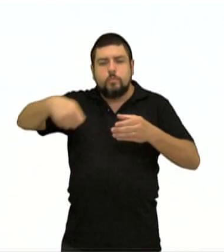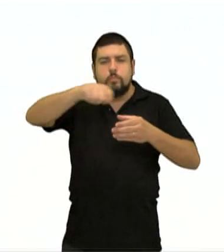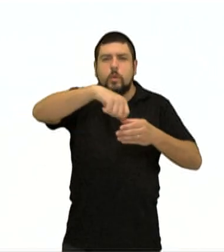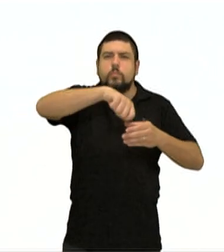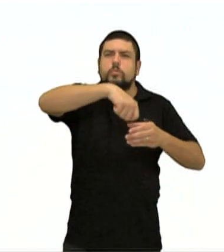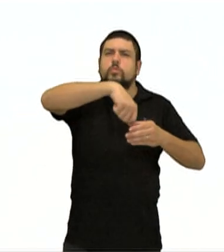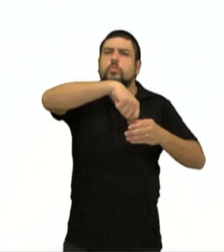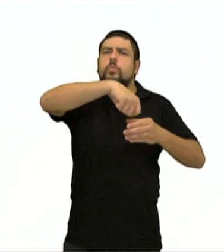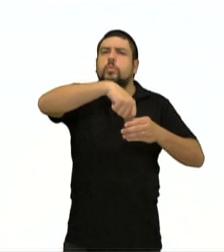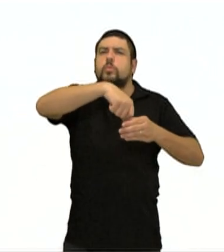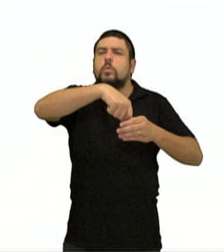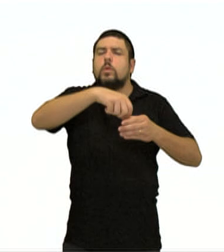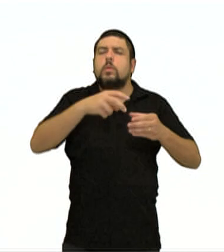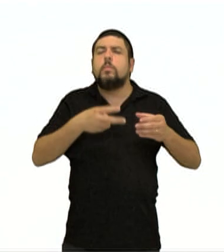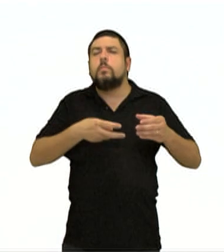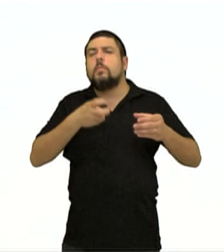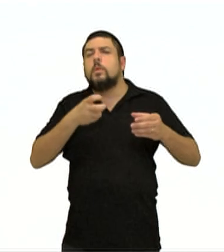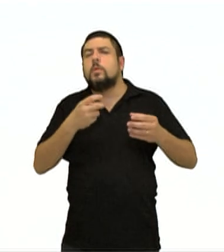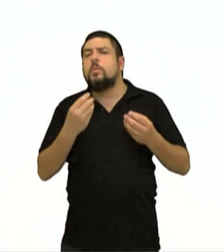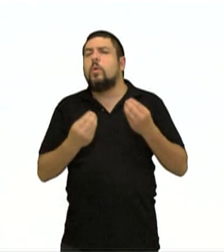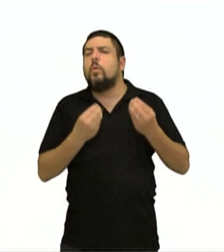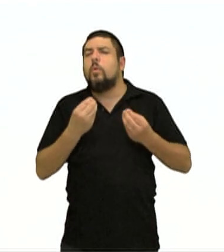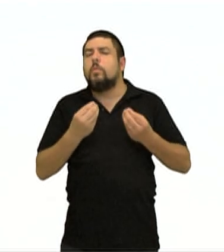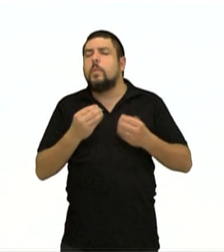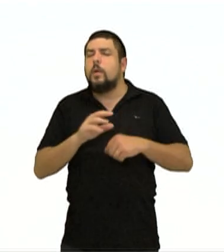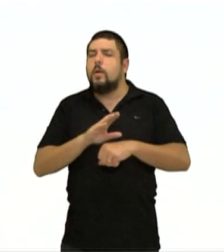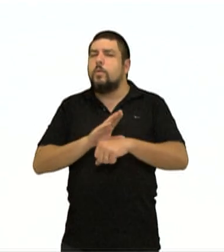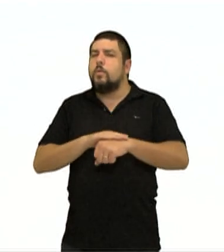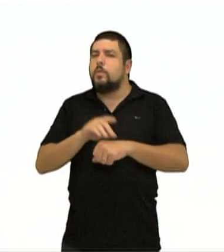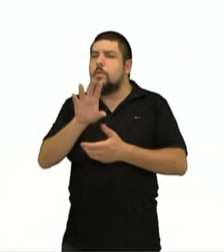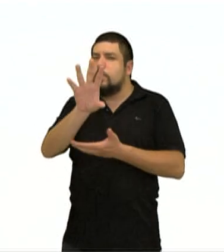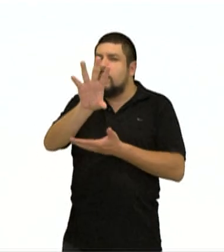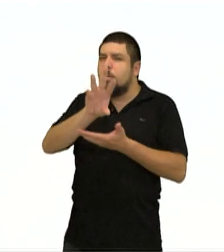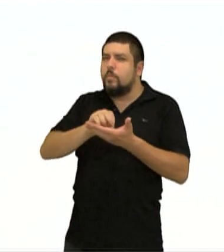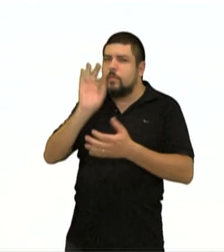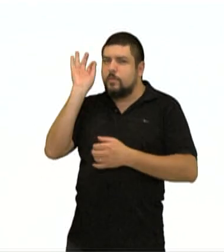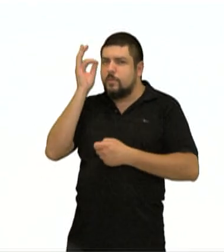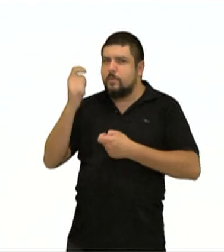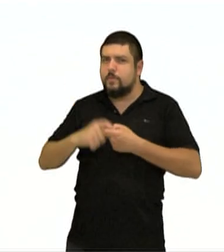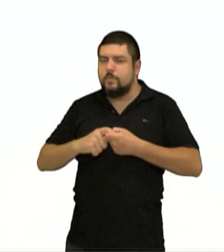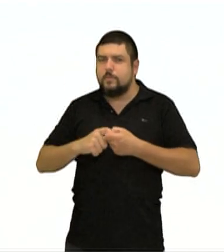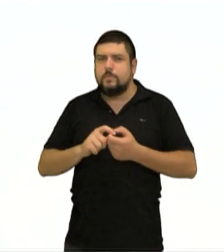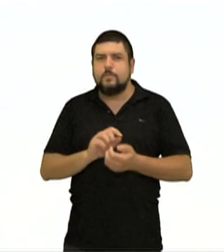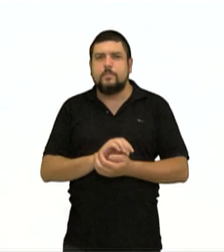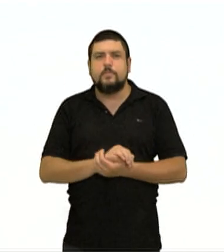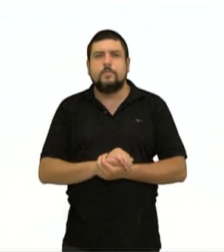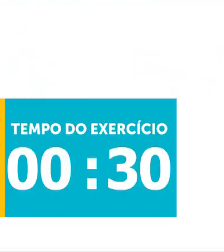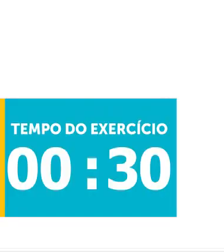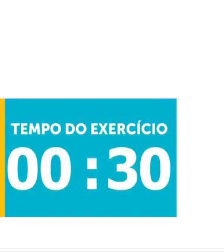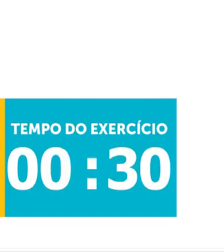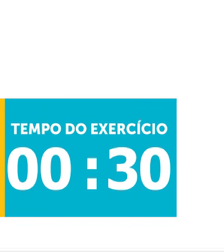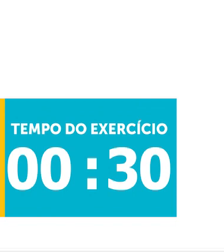e observar como que fica o aspecto. Eu vou dar um tempinho para vocês copiarem e eu já retorno.